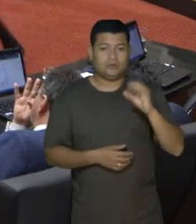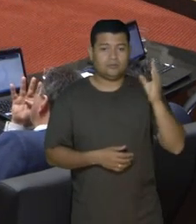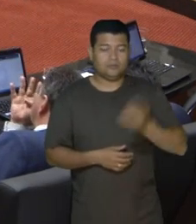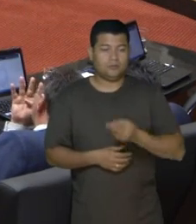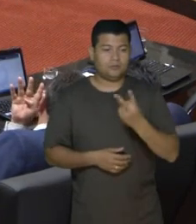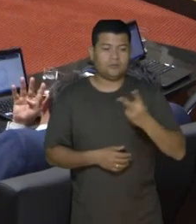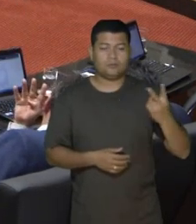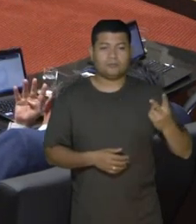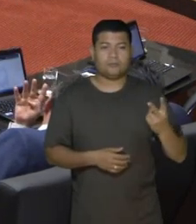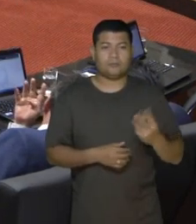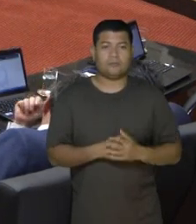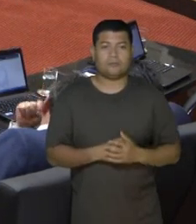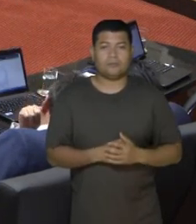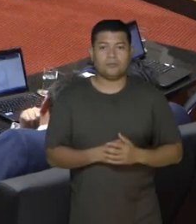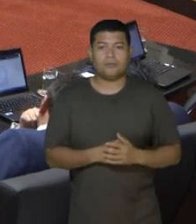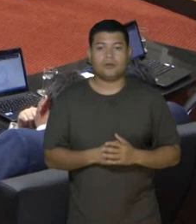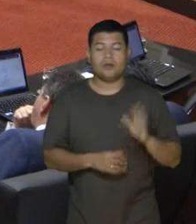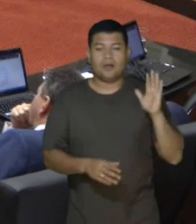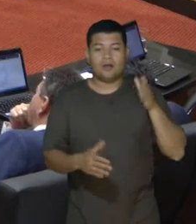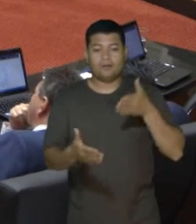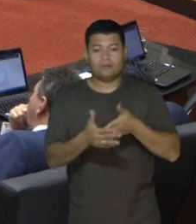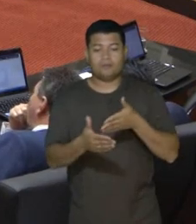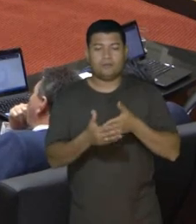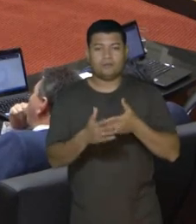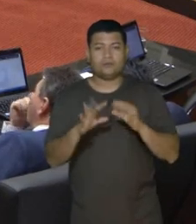1270/2022. Veto total ao PL